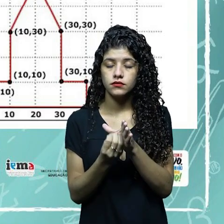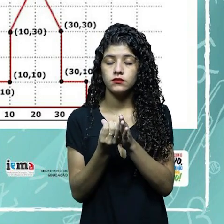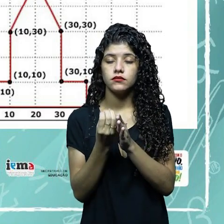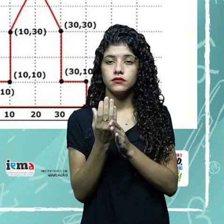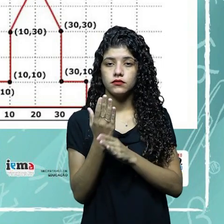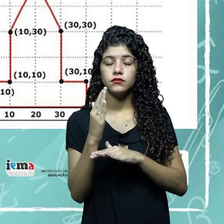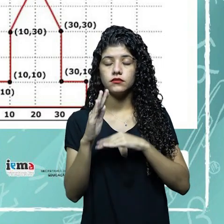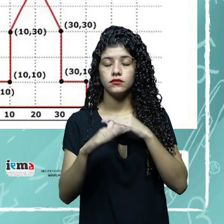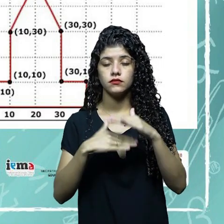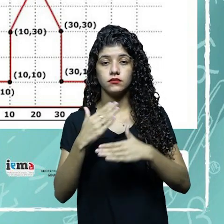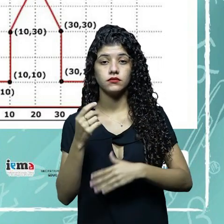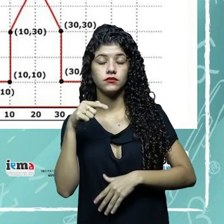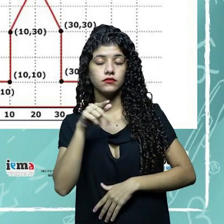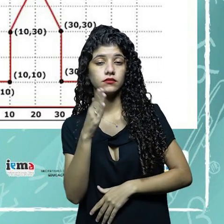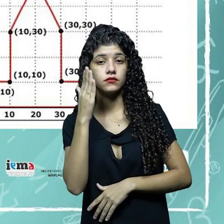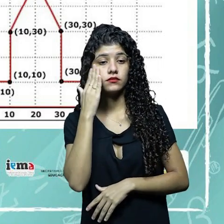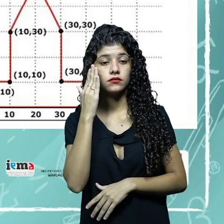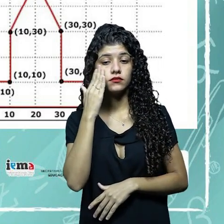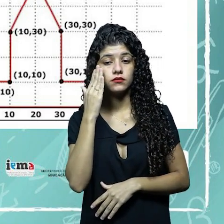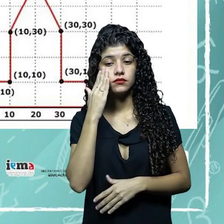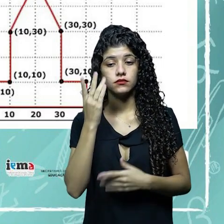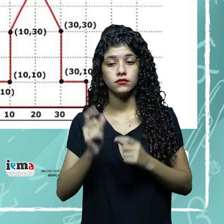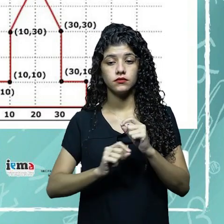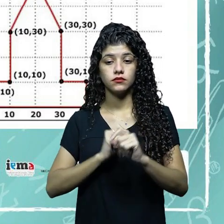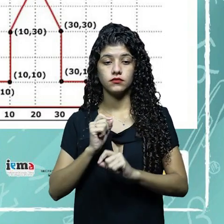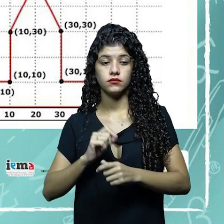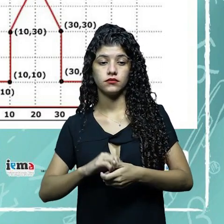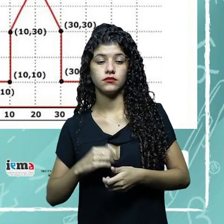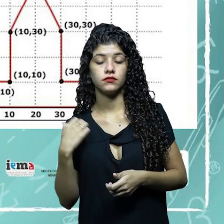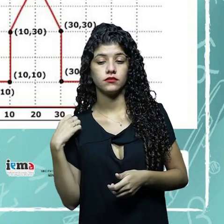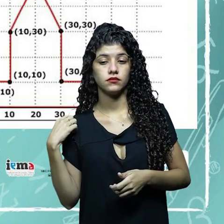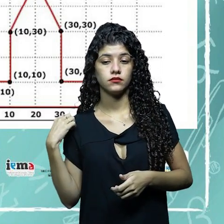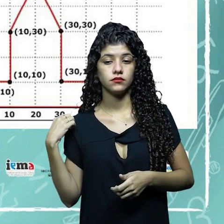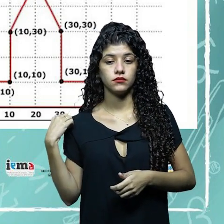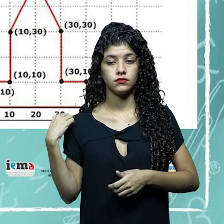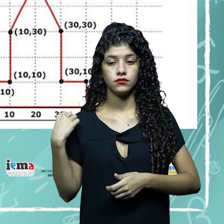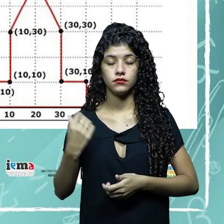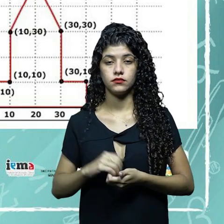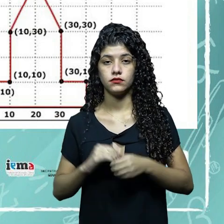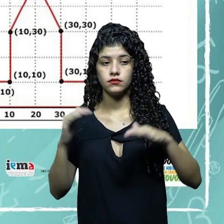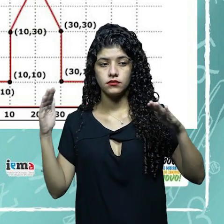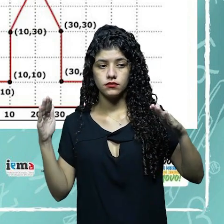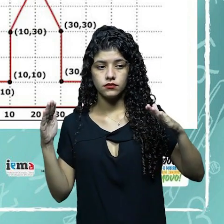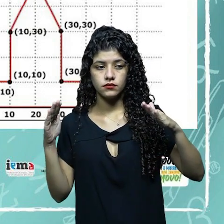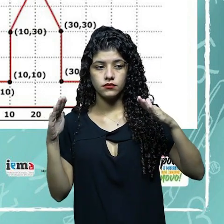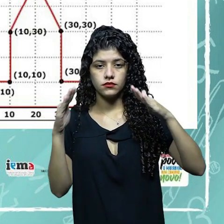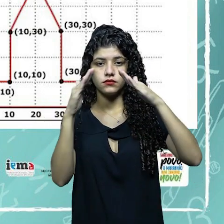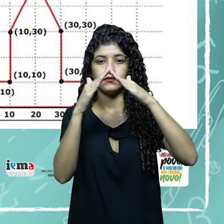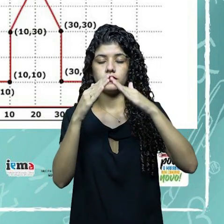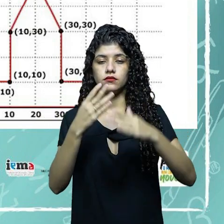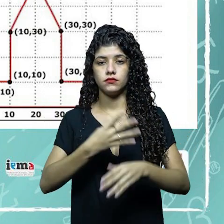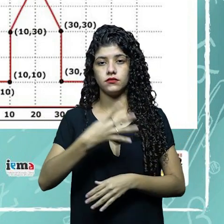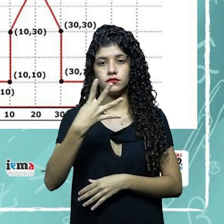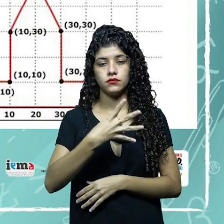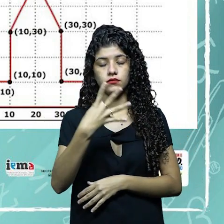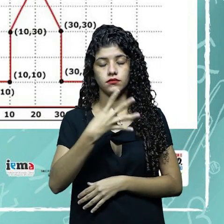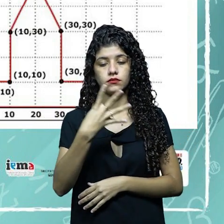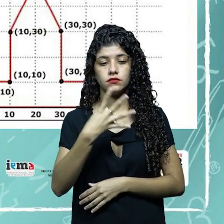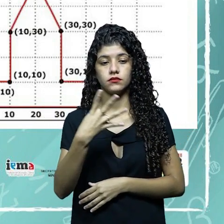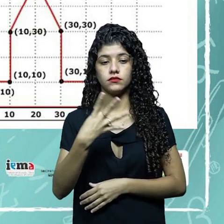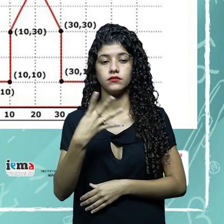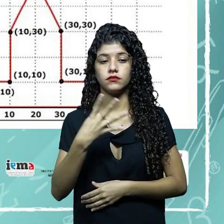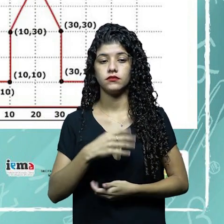entender a voltinha aqui do foguete, né? Que é acho que é o quarto ponto. O quarto ponto. Então, eu continuo